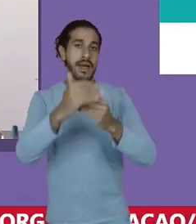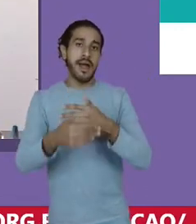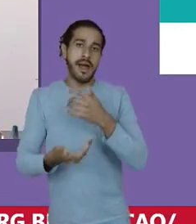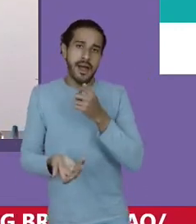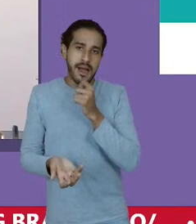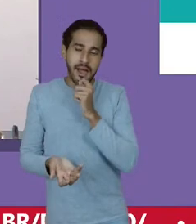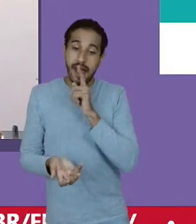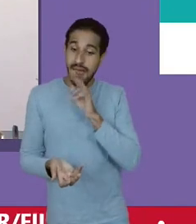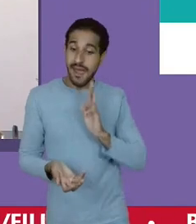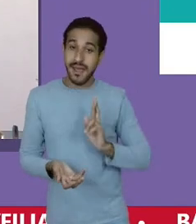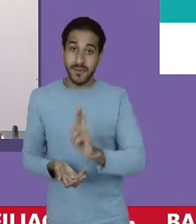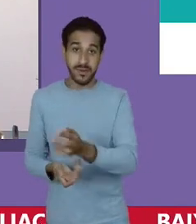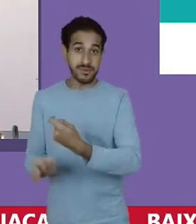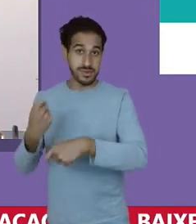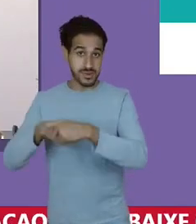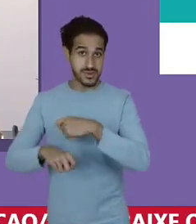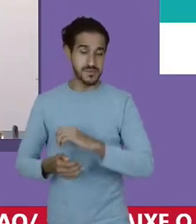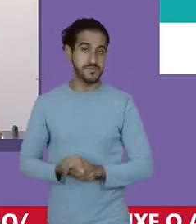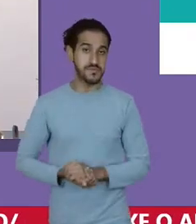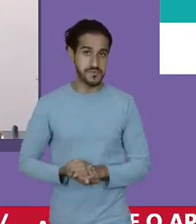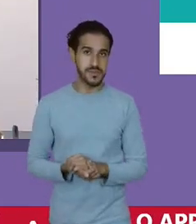enquanto resultado econômico.